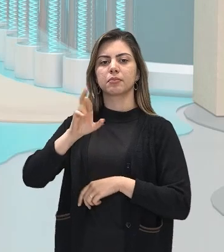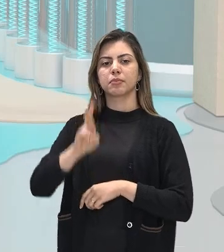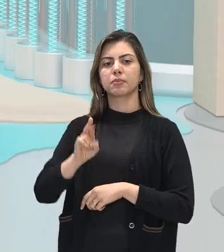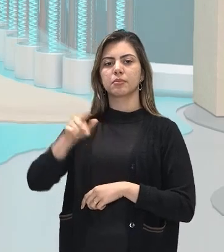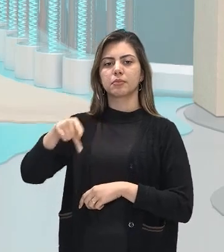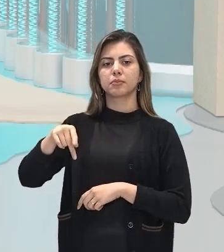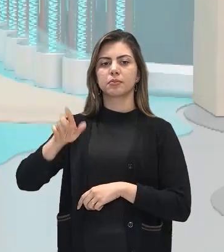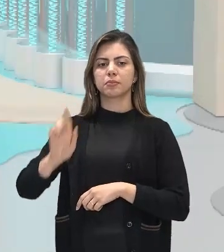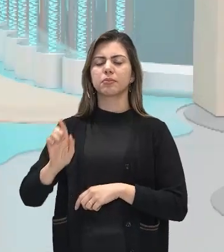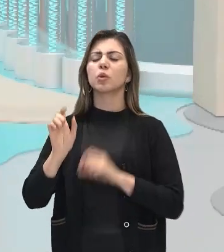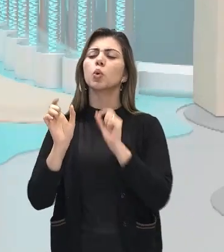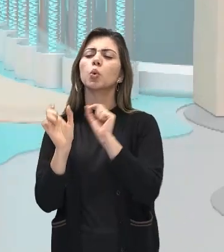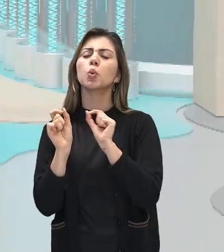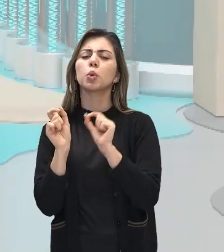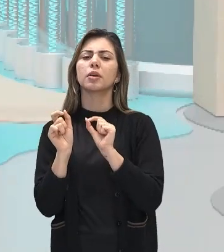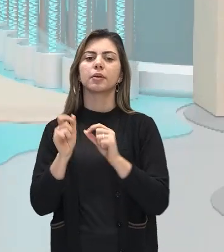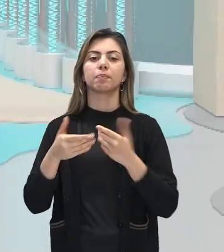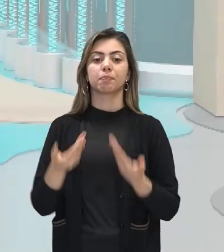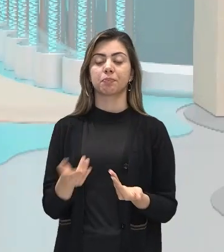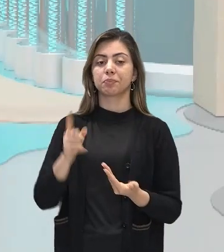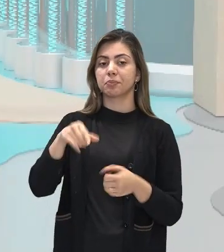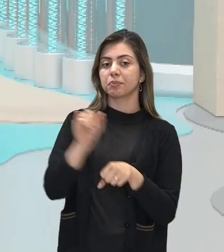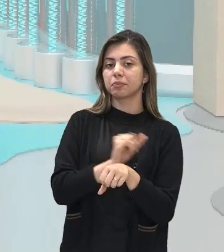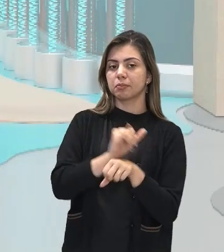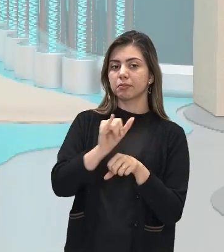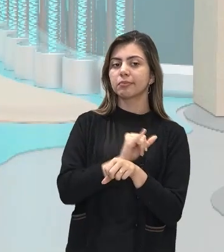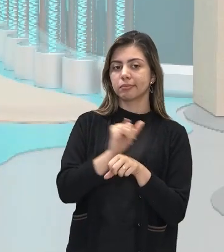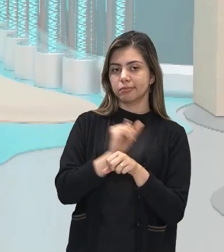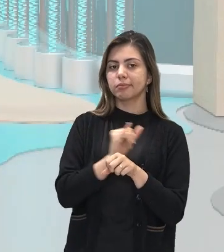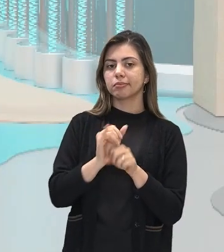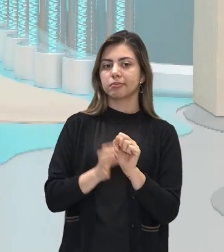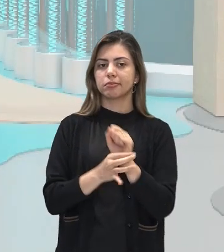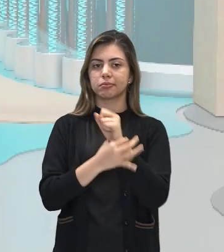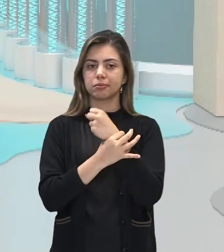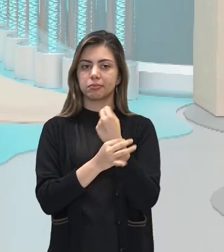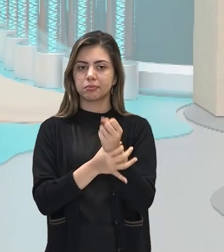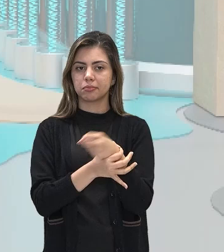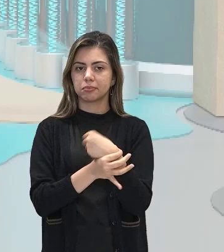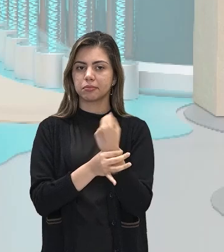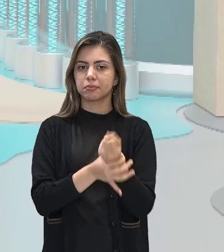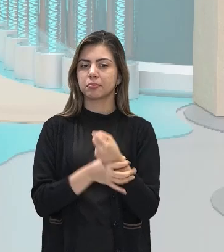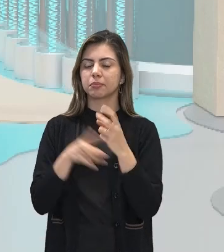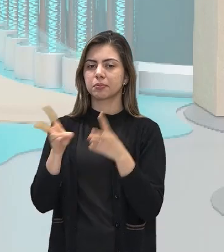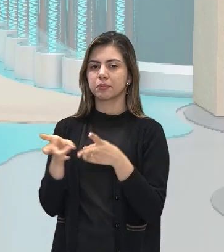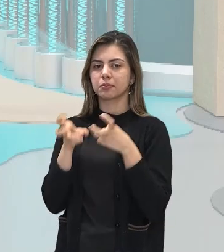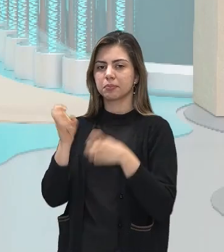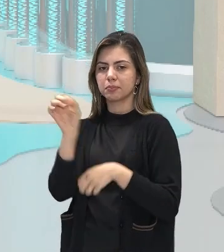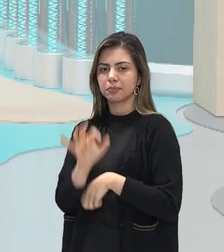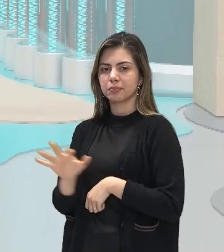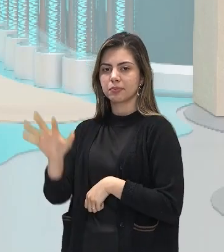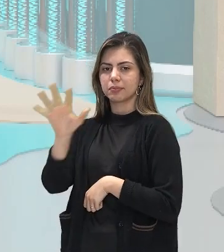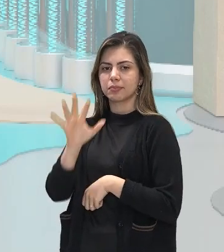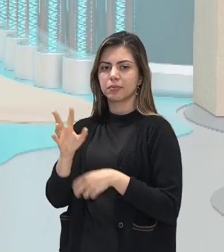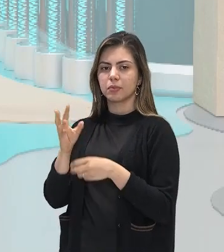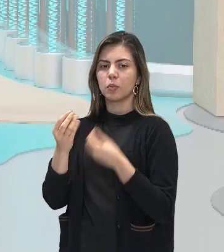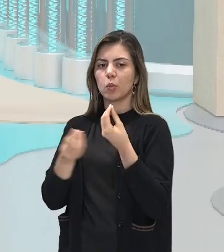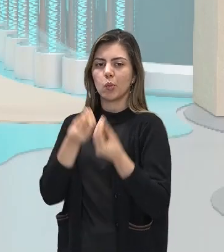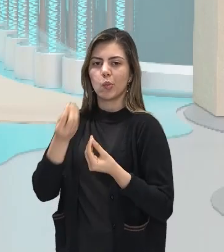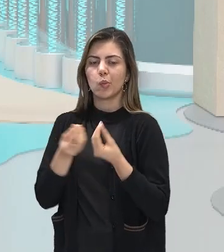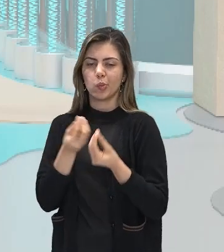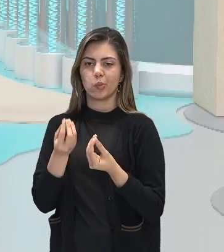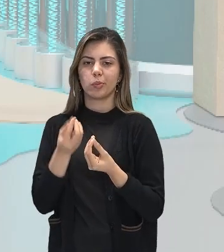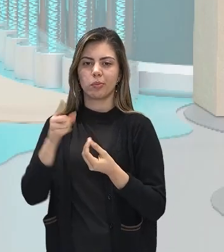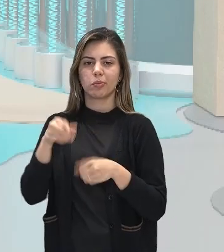agora. É um método terapêutico, manual, vocês podem observar aí na figura,